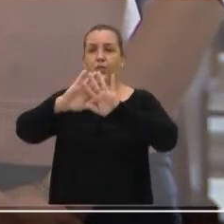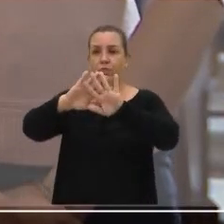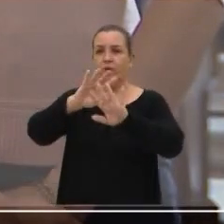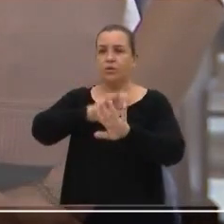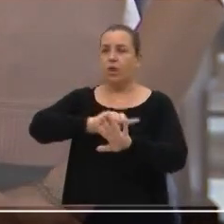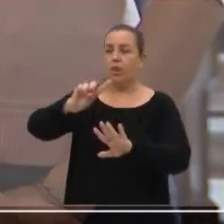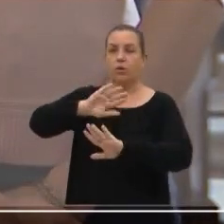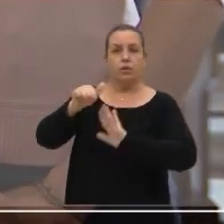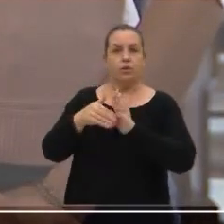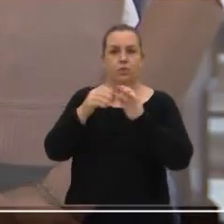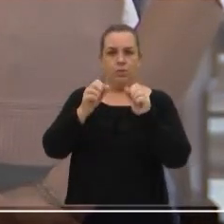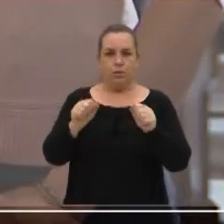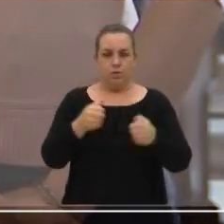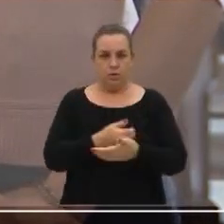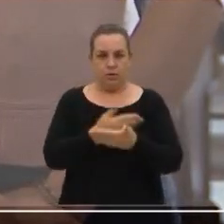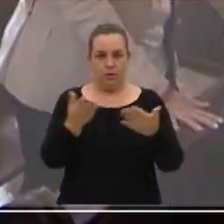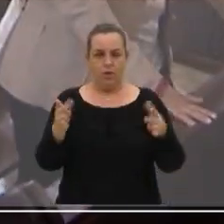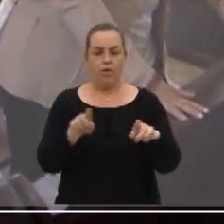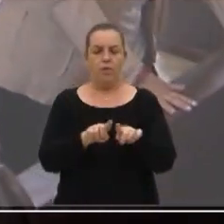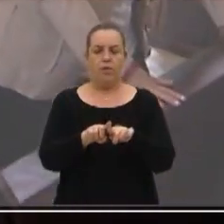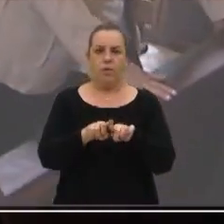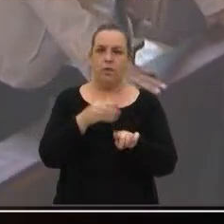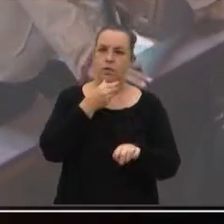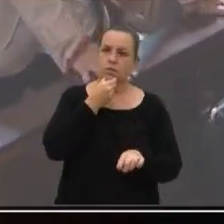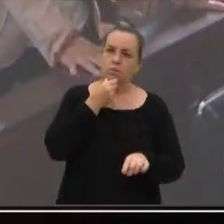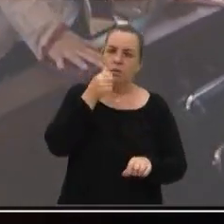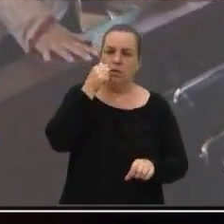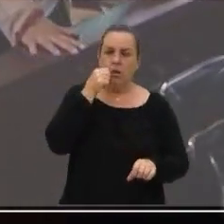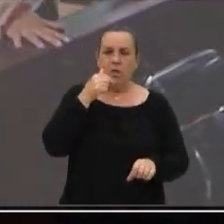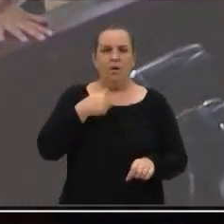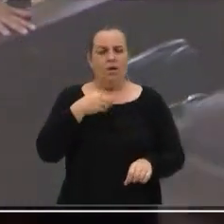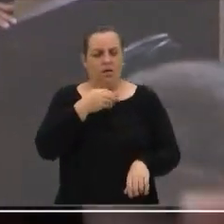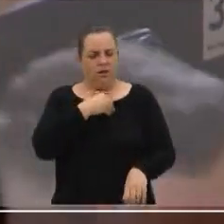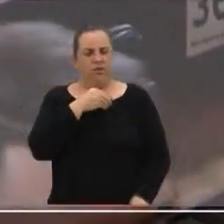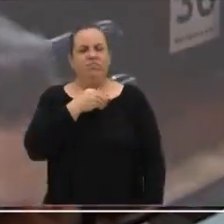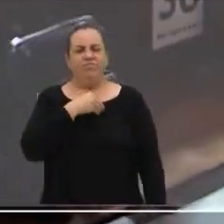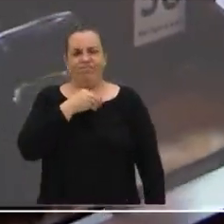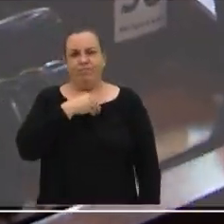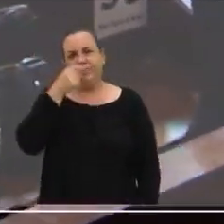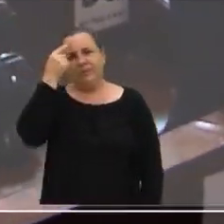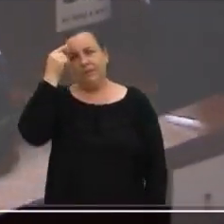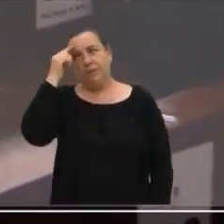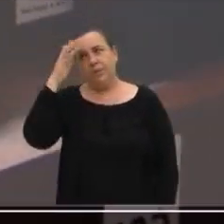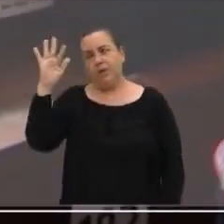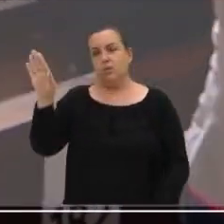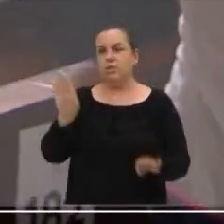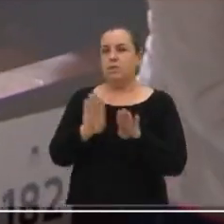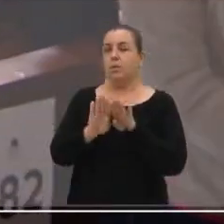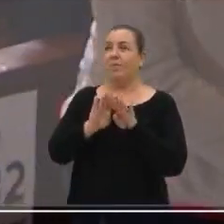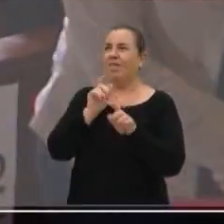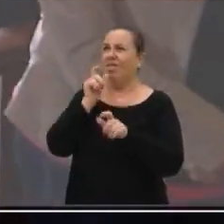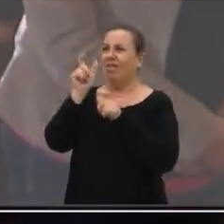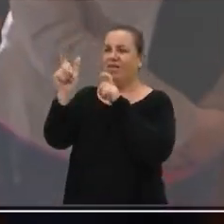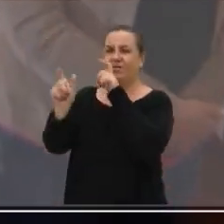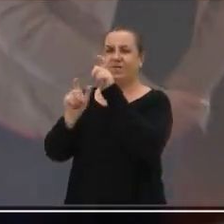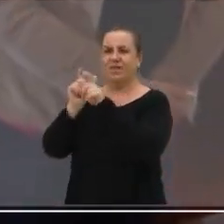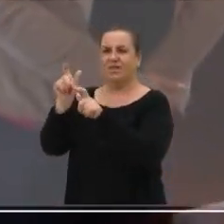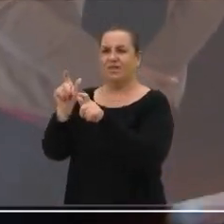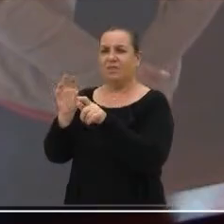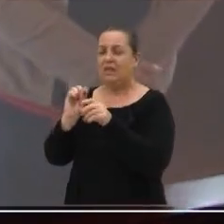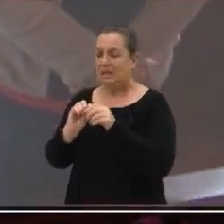a vós, irmãos e irmãs, que pequei muitas vezes por pensamentos e